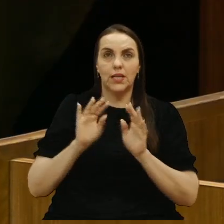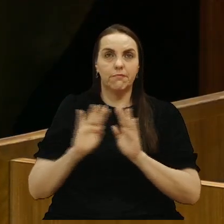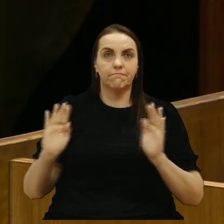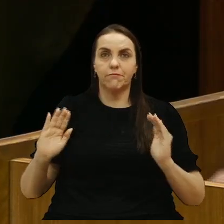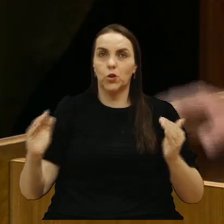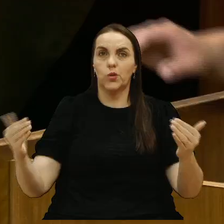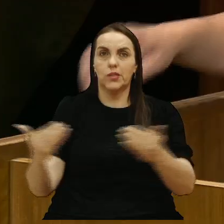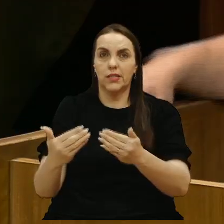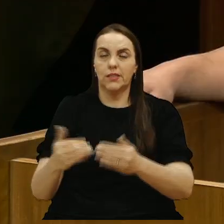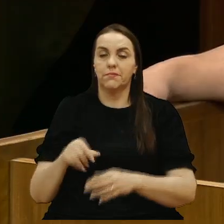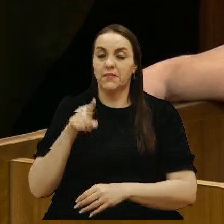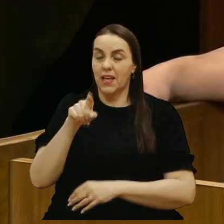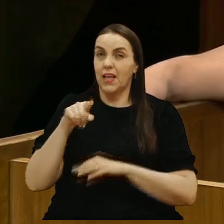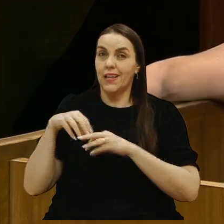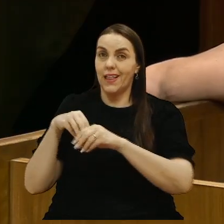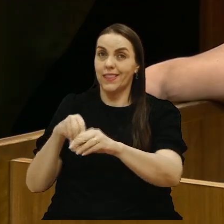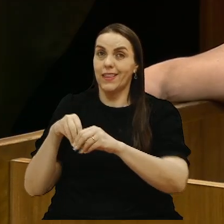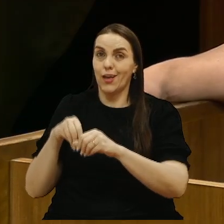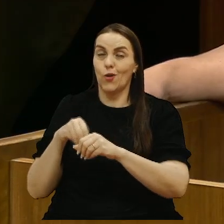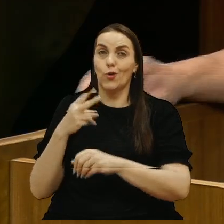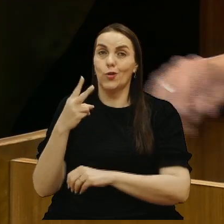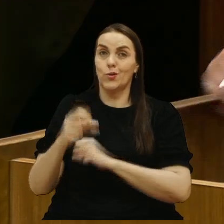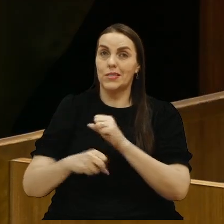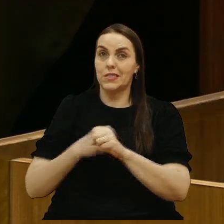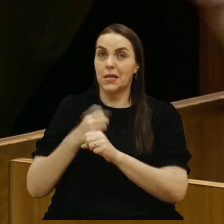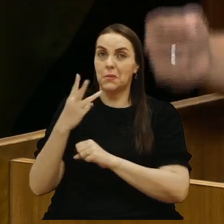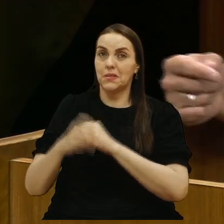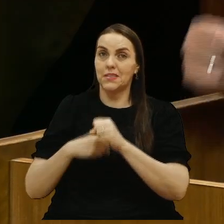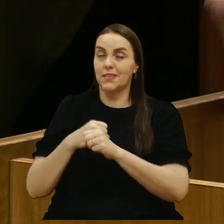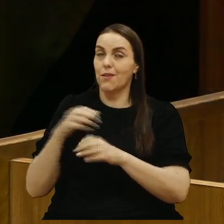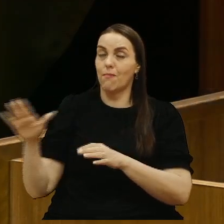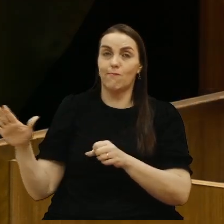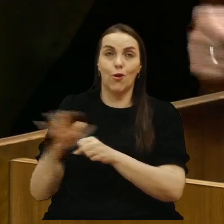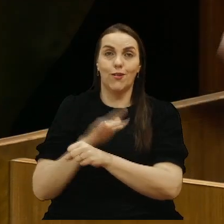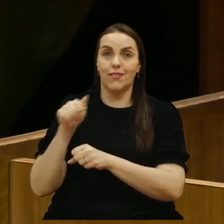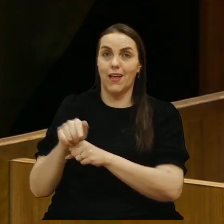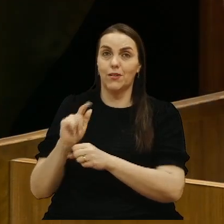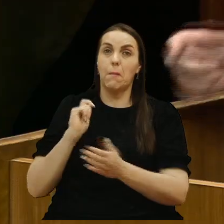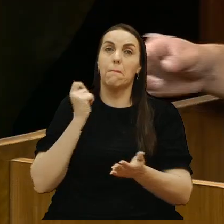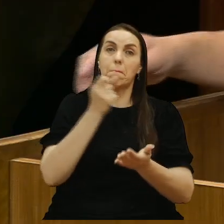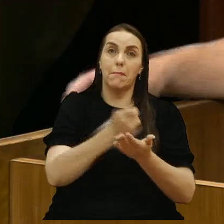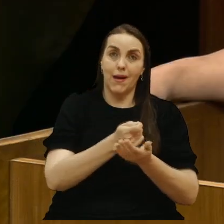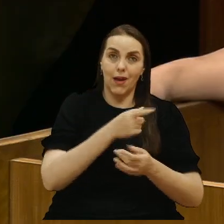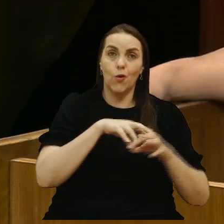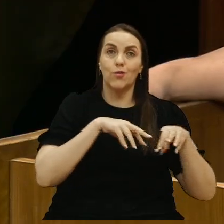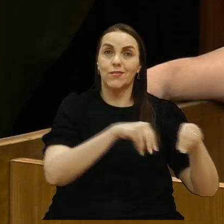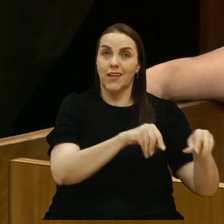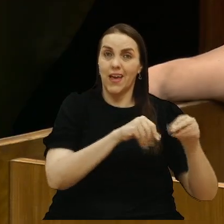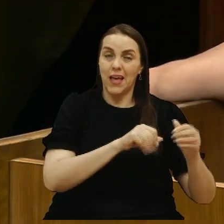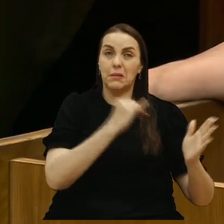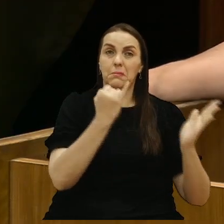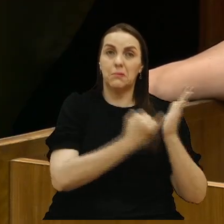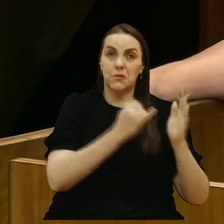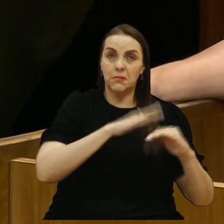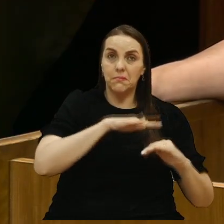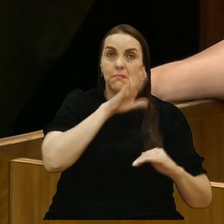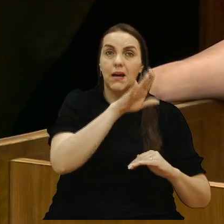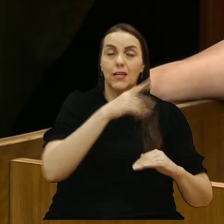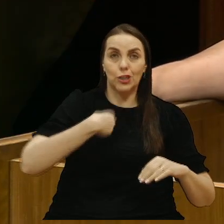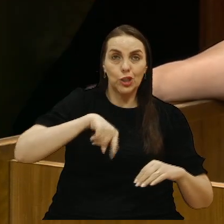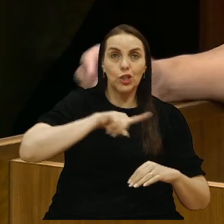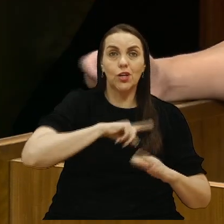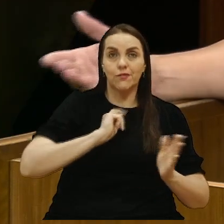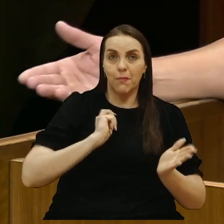aterro não dura 2, 3 anos, já vai estar cheio. Vai ter que ser pago um novo aterro, muito mais imposto, muito mais conta para a gente